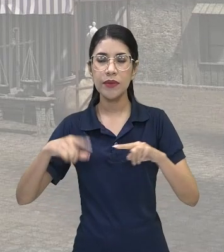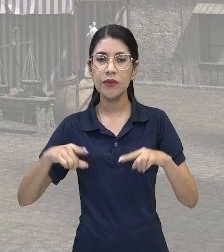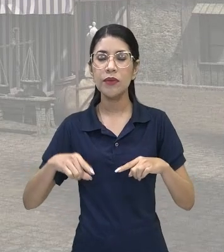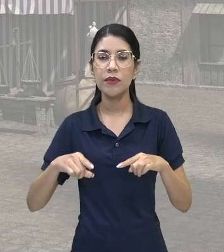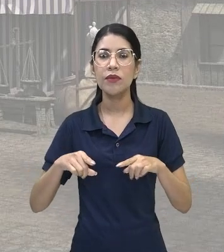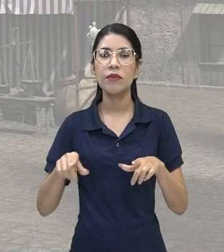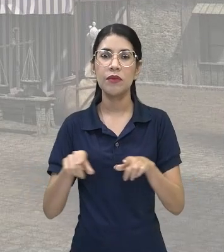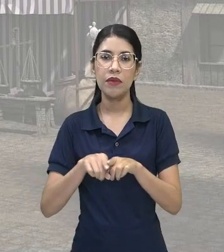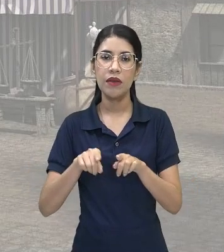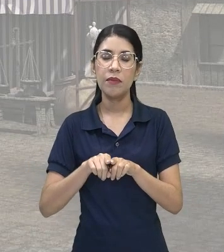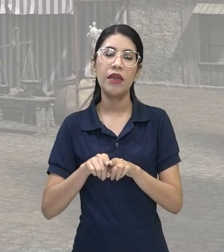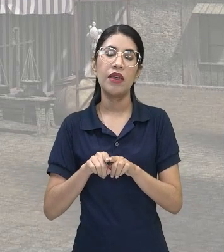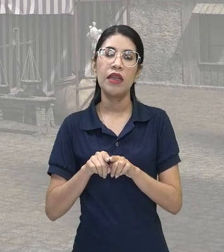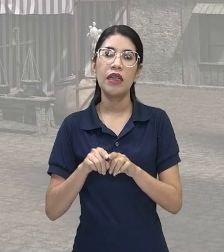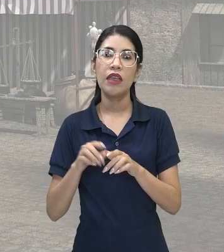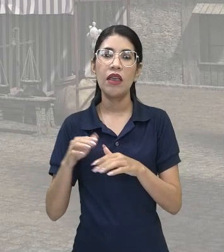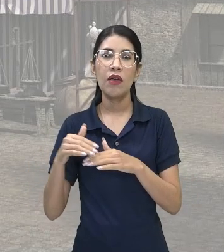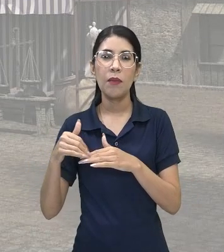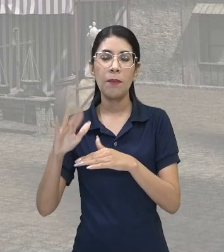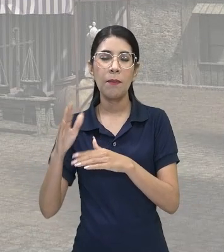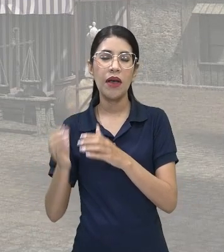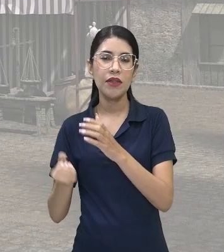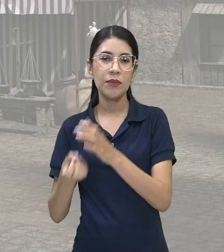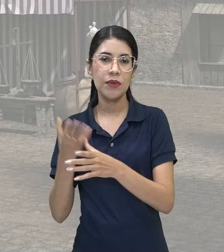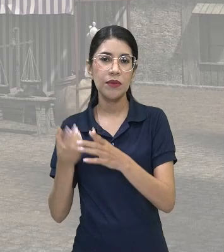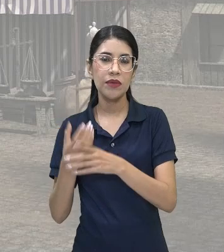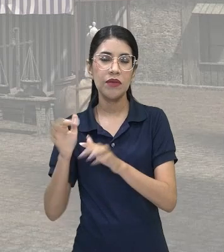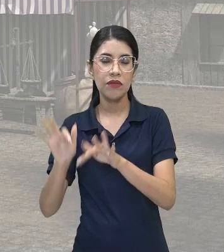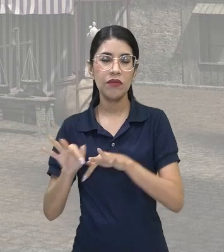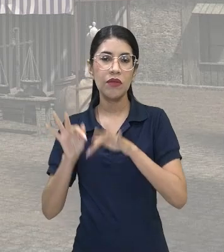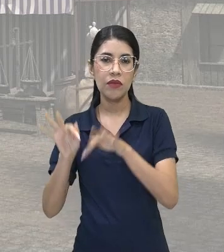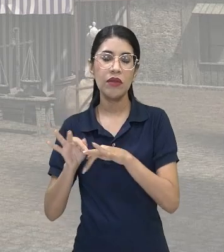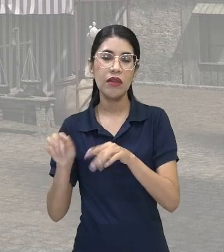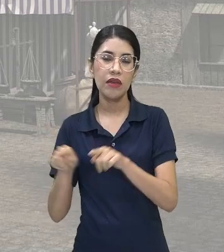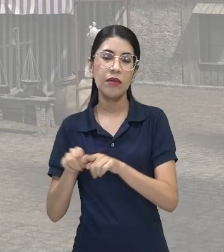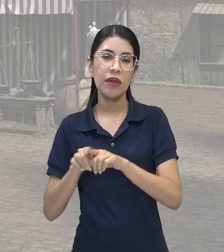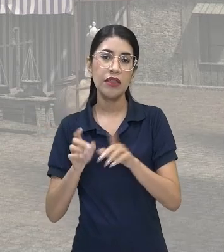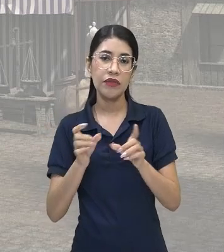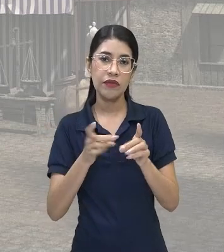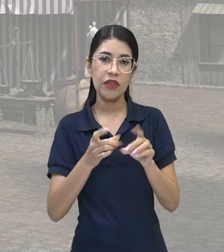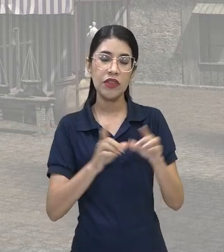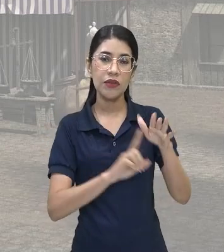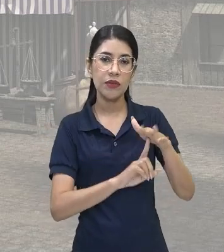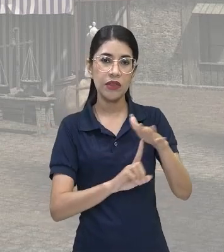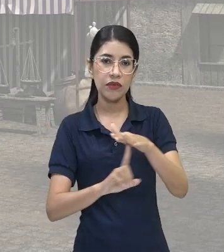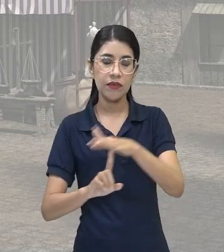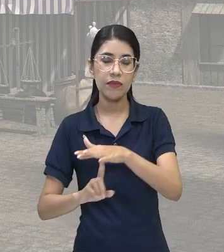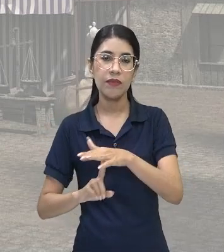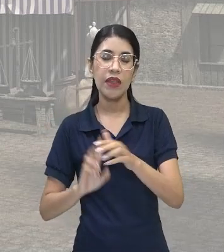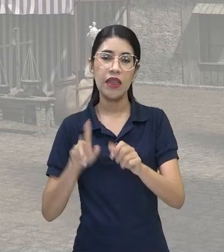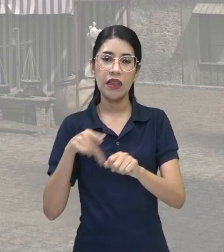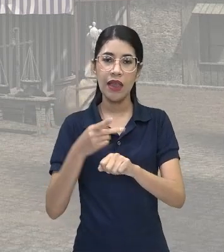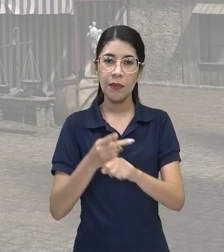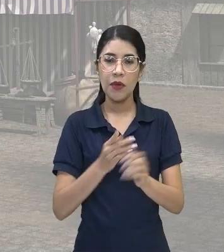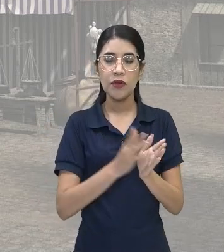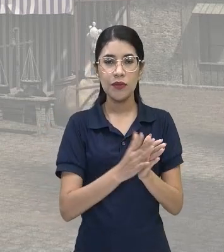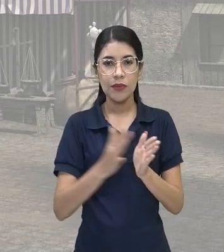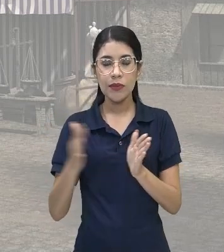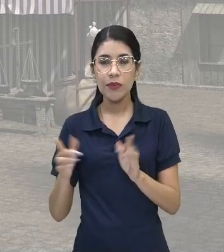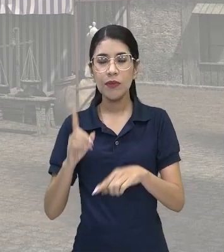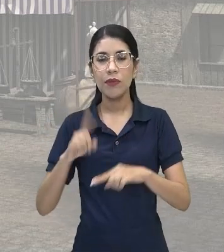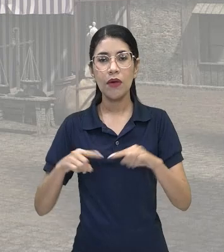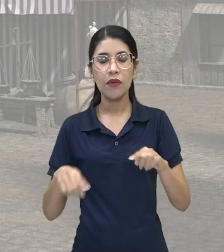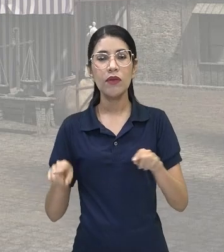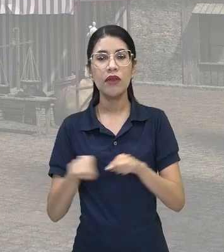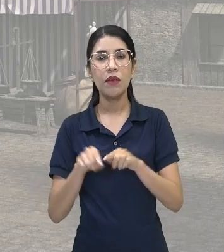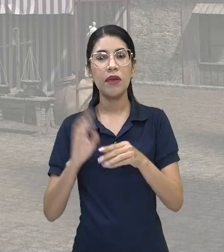eram vendidos de um excedente de produção dos próprios feudos. Com o passar do tempo, esses produtos também ganharam a companhia de